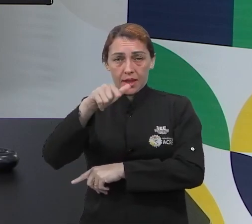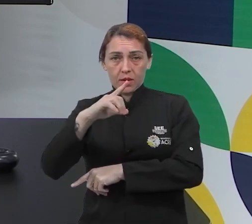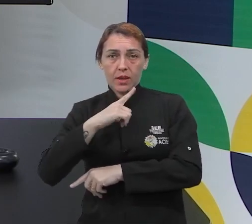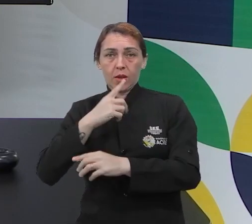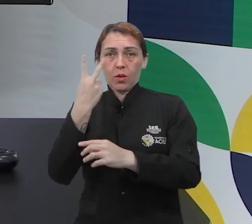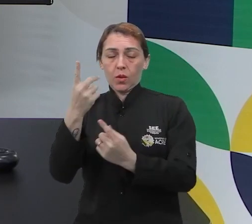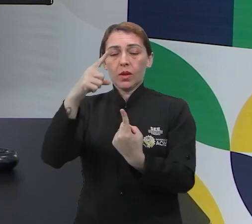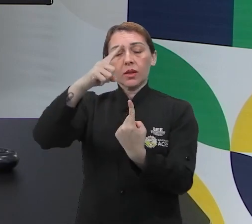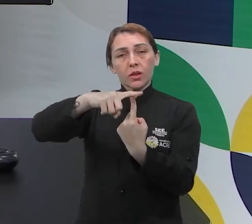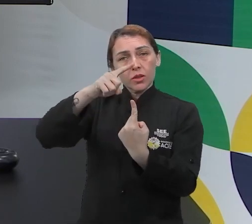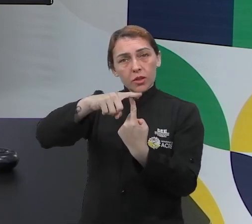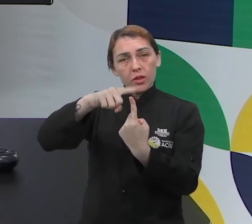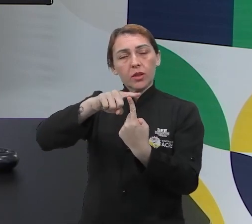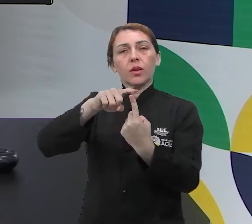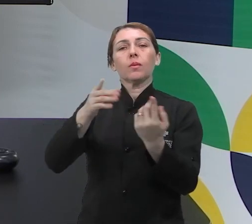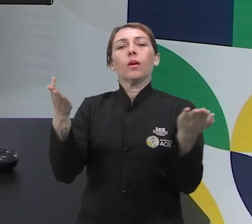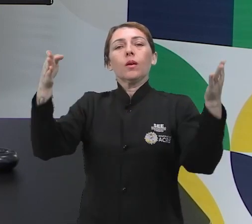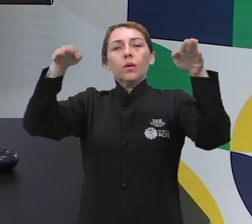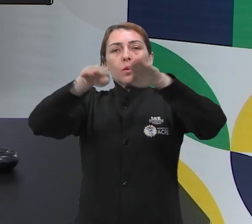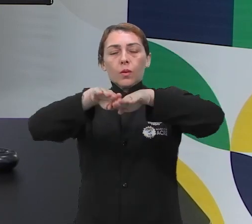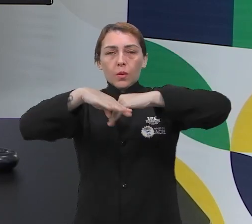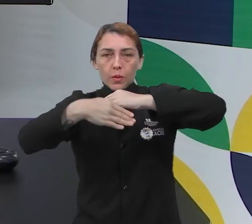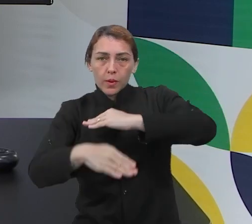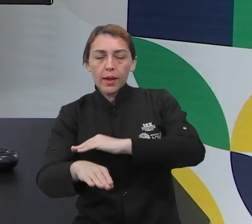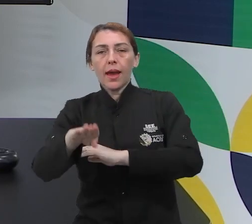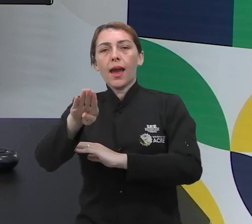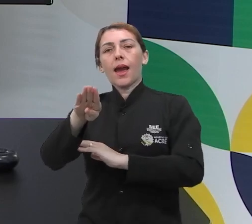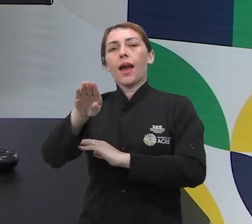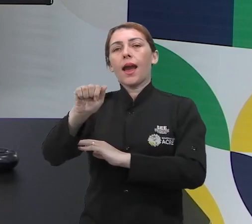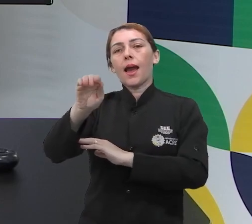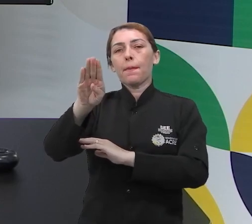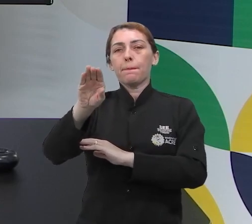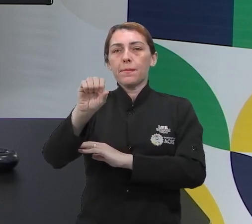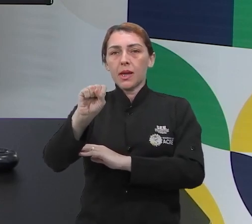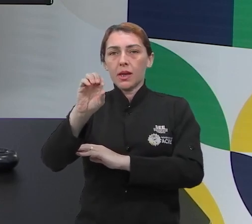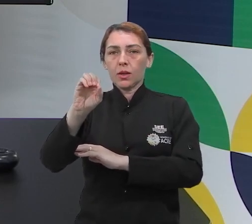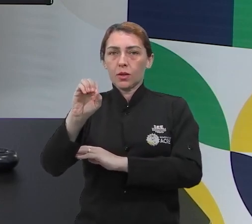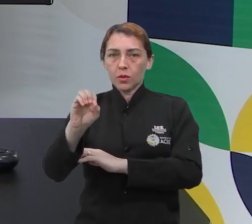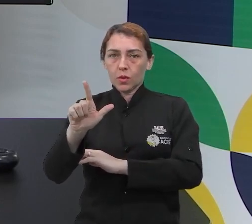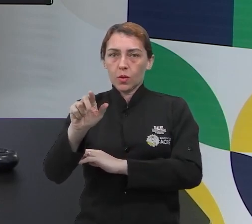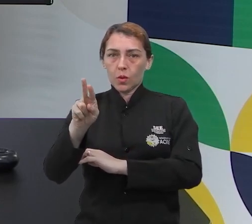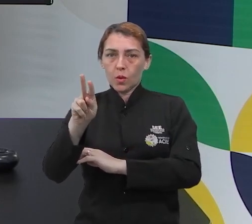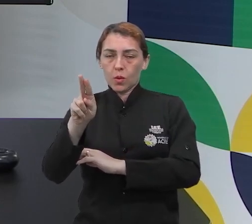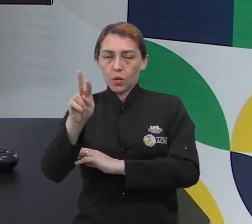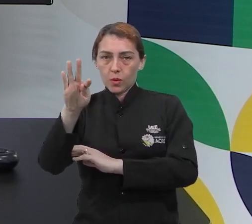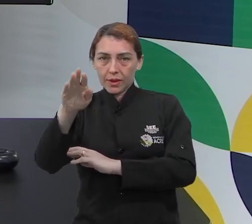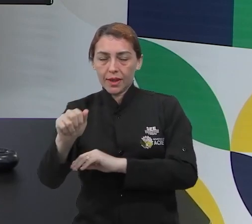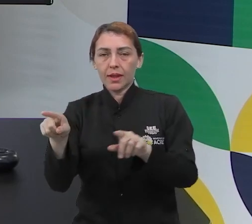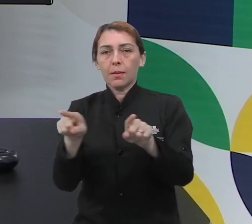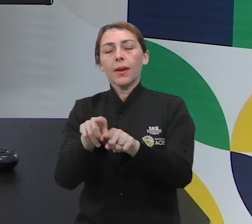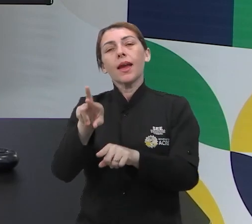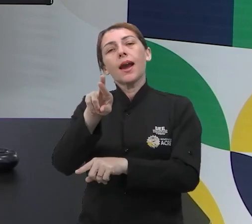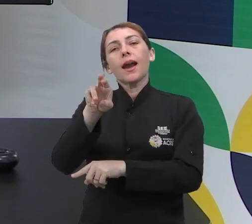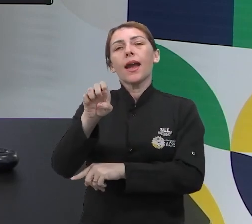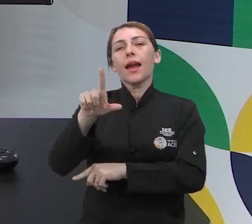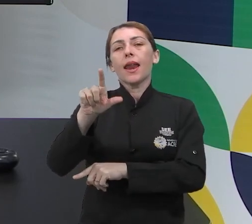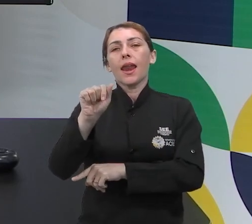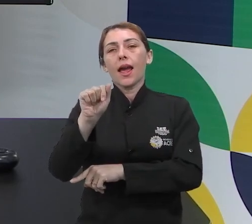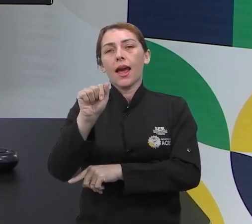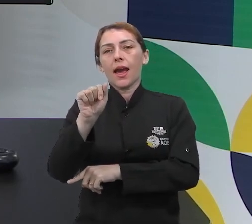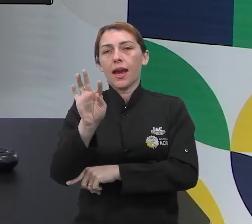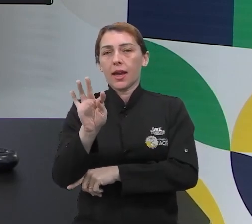depressão, tá, do relevo. Nós temos a depressão absoluta e nós temos a depressão relativa. Então, a